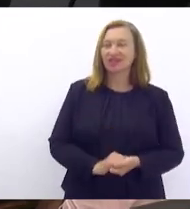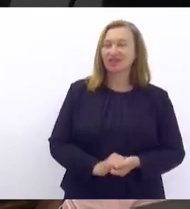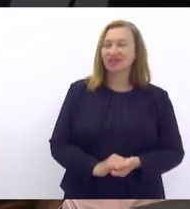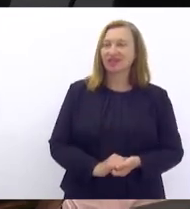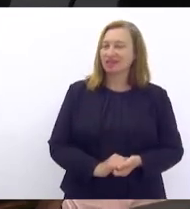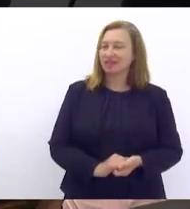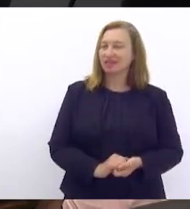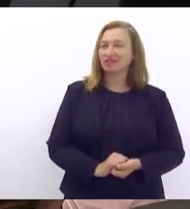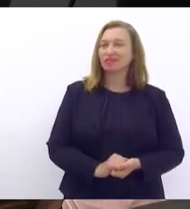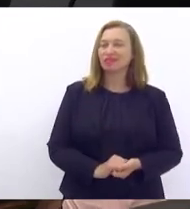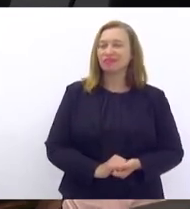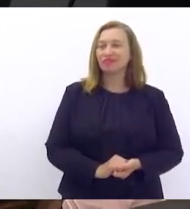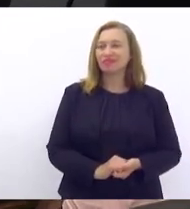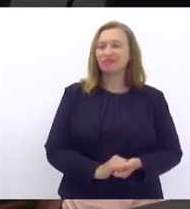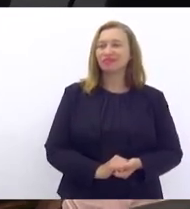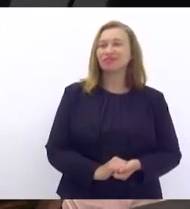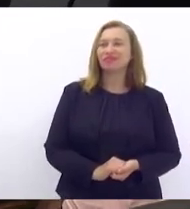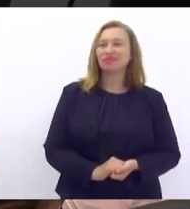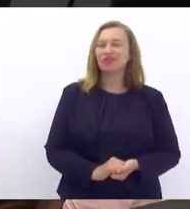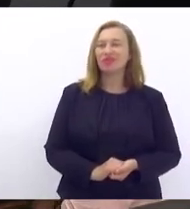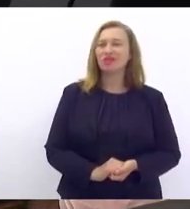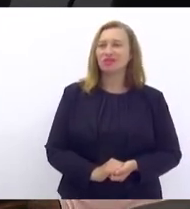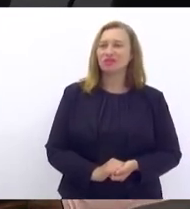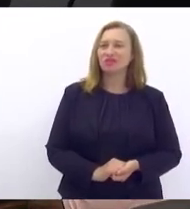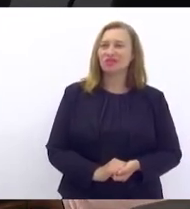e homenagem.